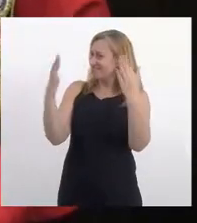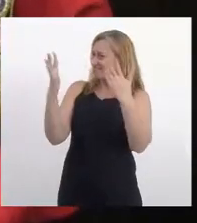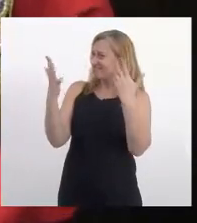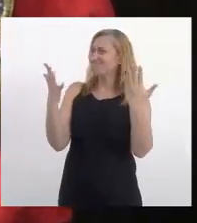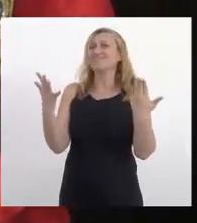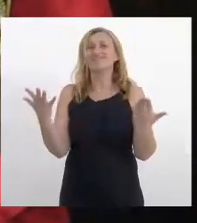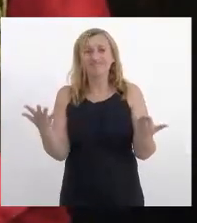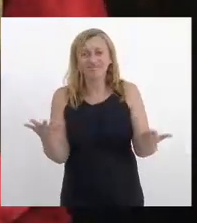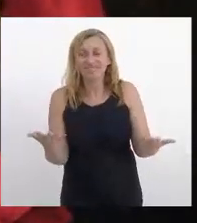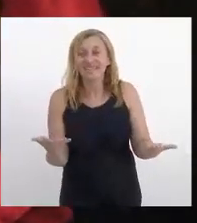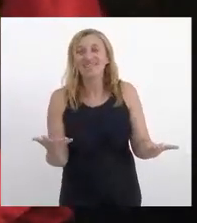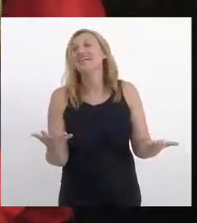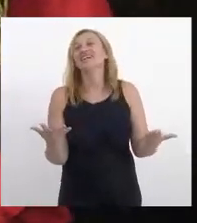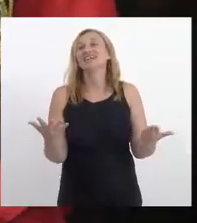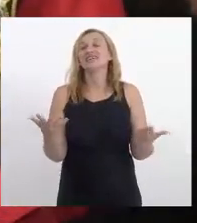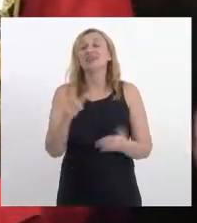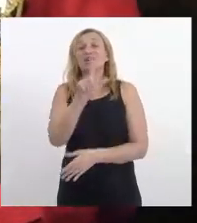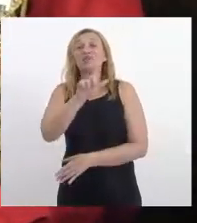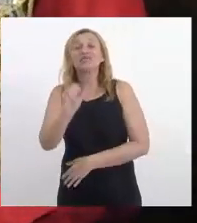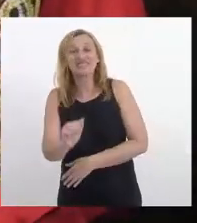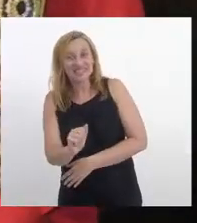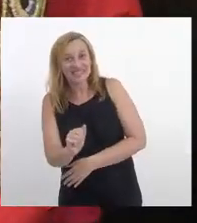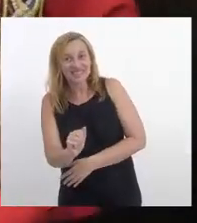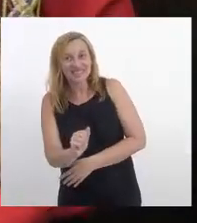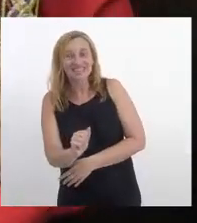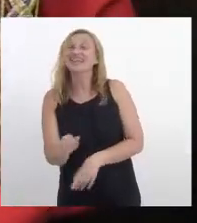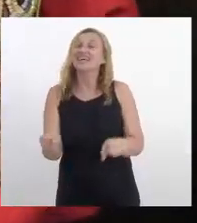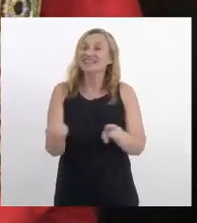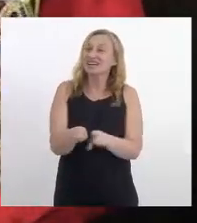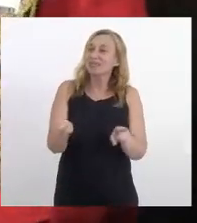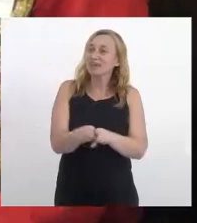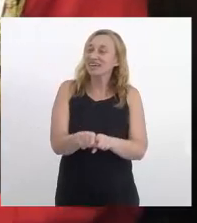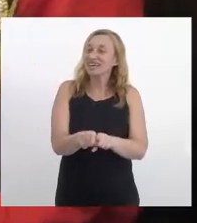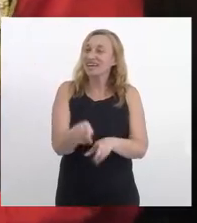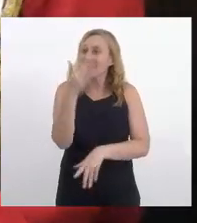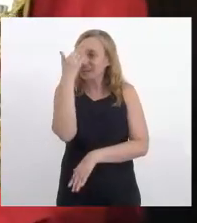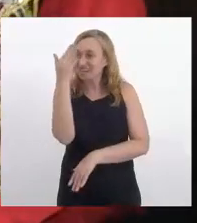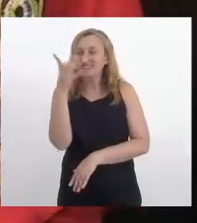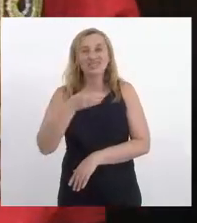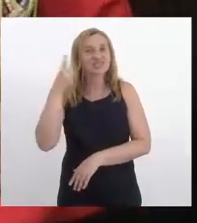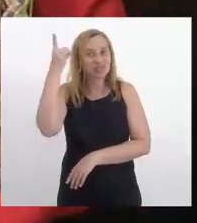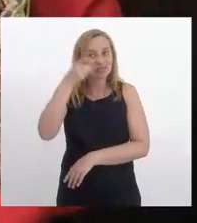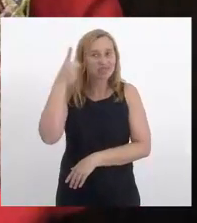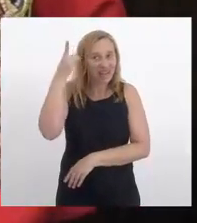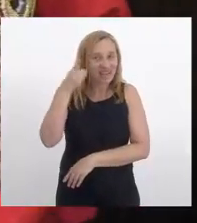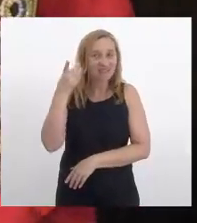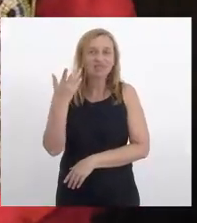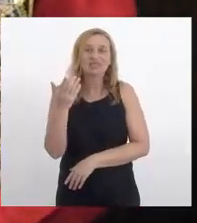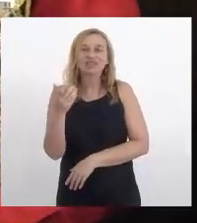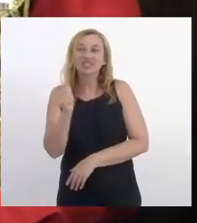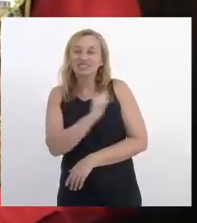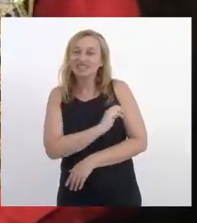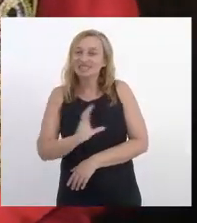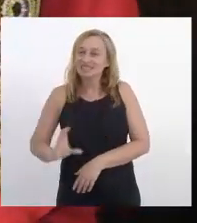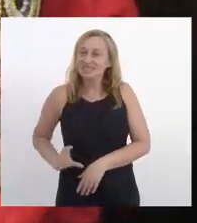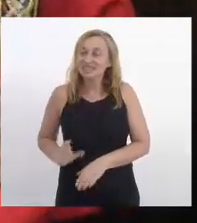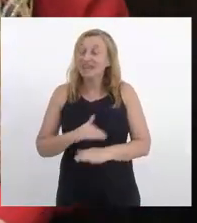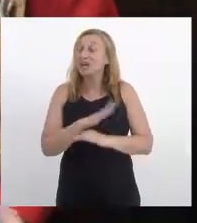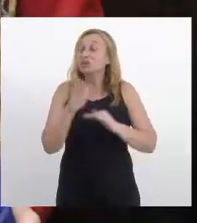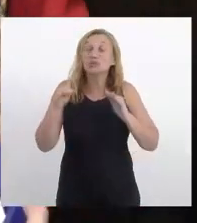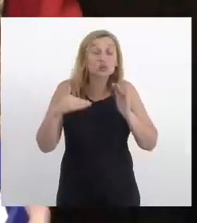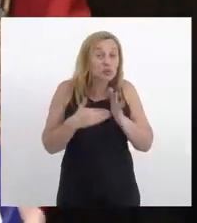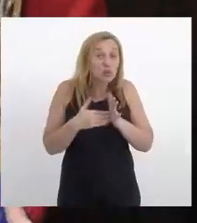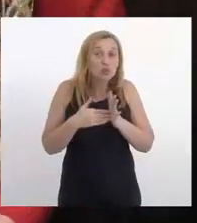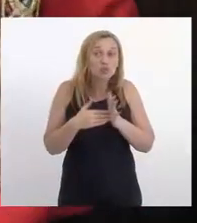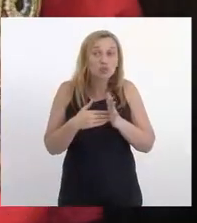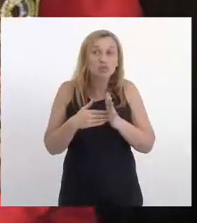né, pela Luzia Lacerda, e agradecimento também ao deputado, a André Siciliano e a todos os